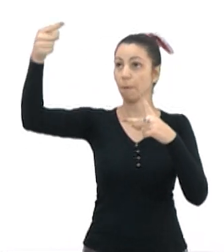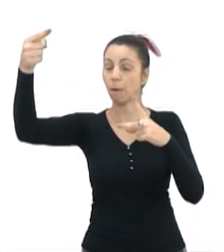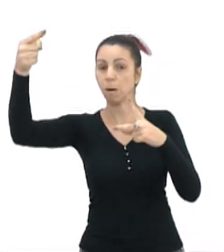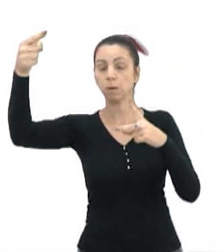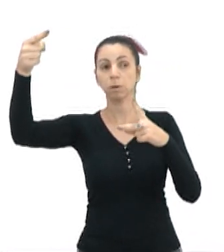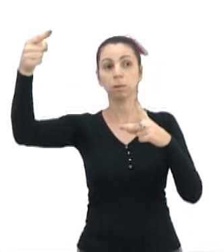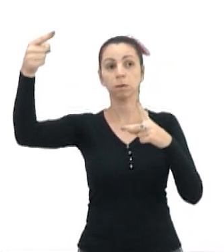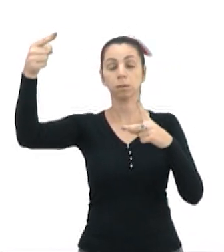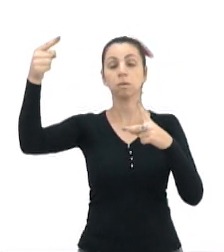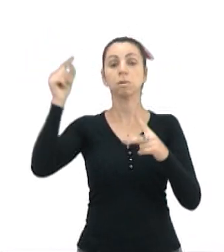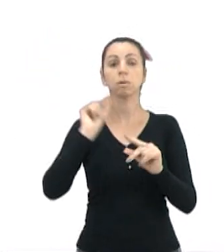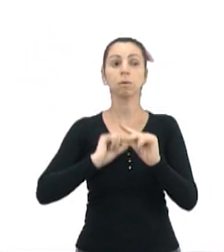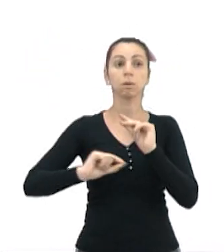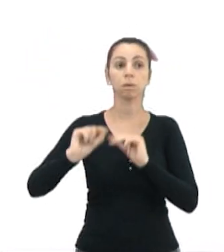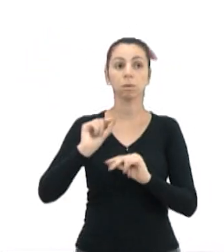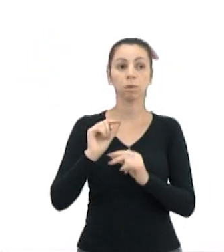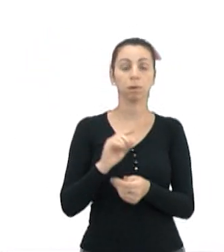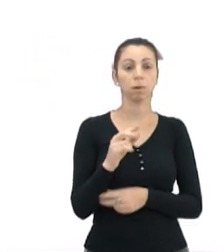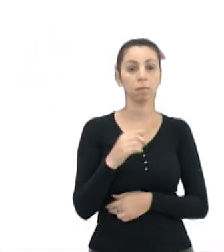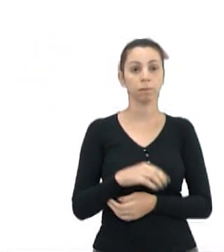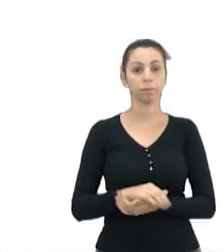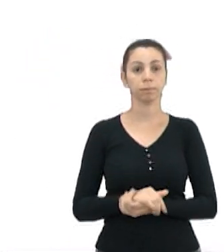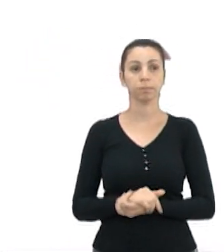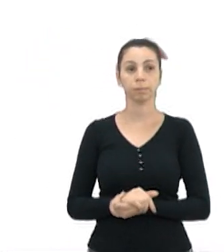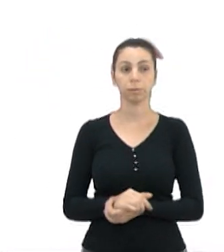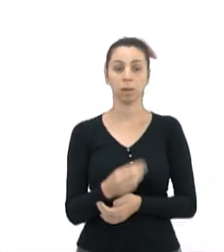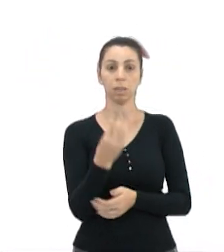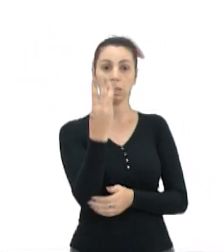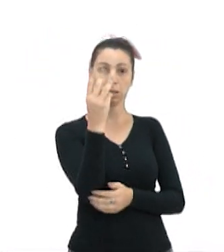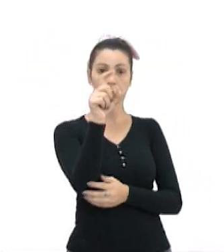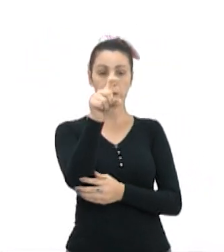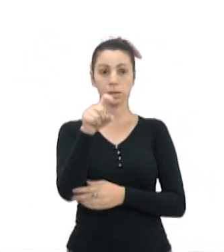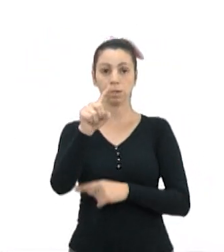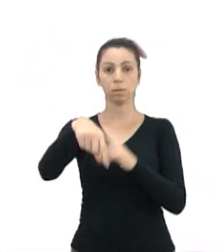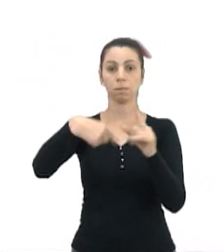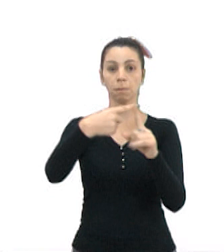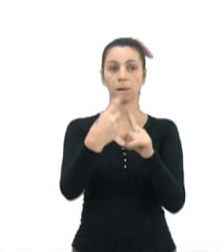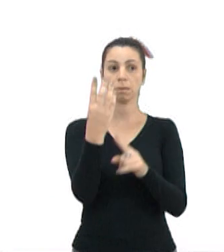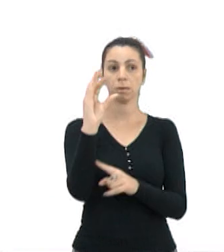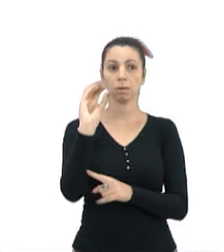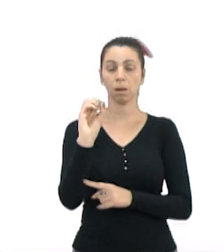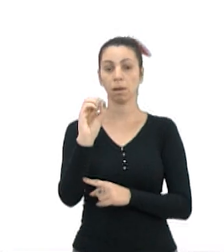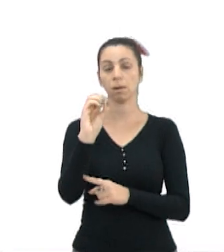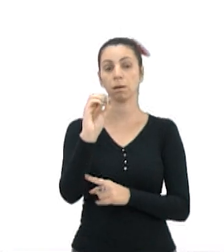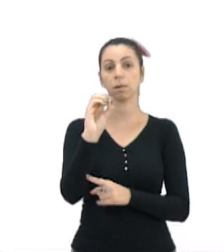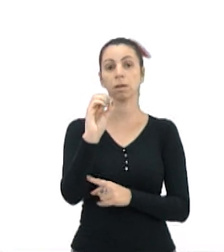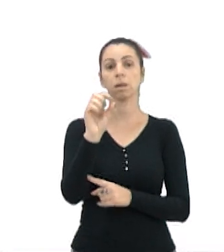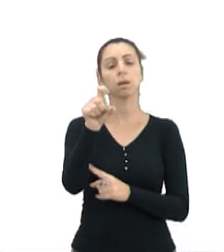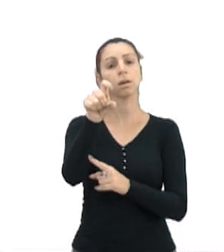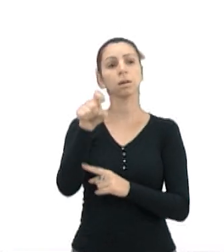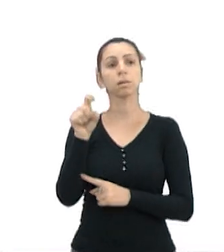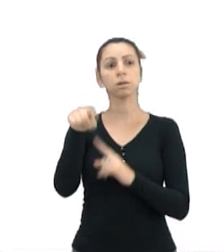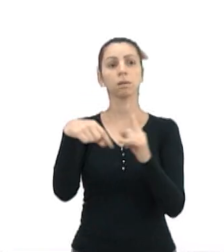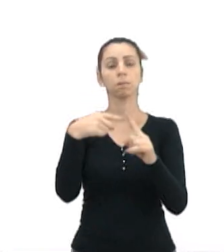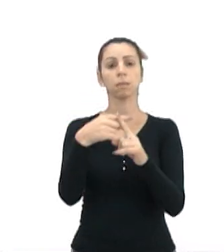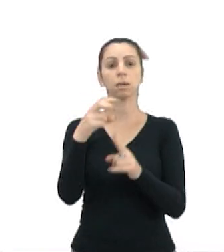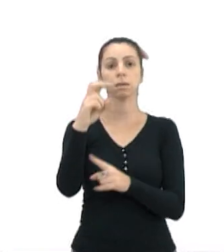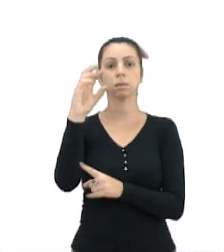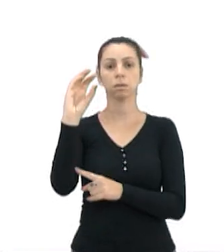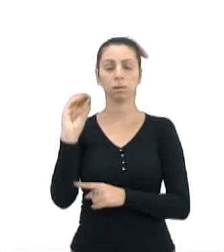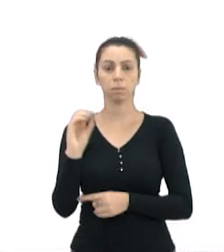pelo vértice medem respectivamente 3x mais 10 e x mais 50. Quanto mede um